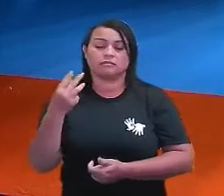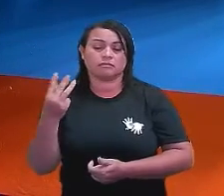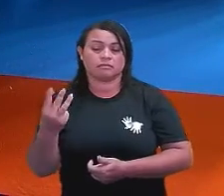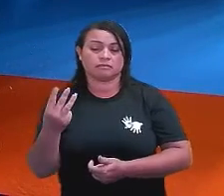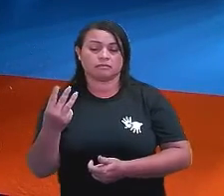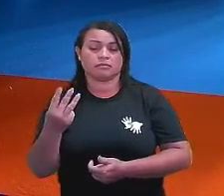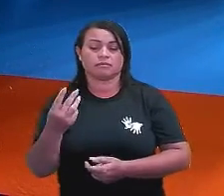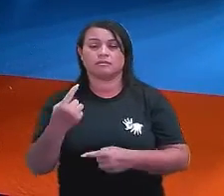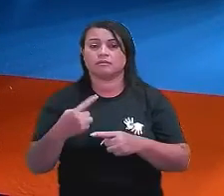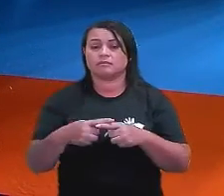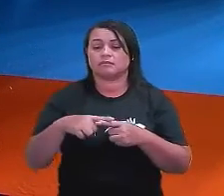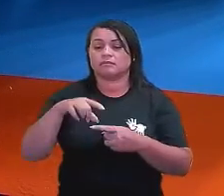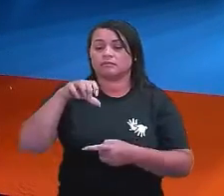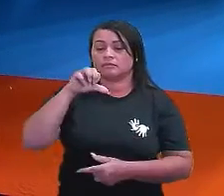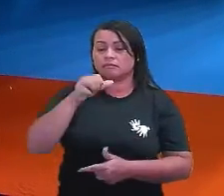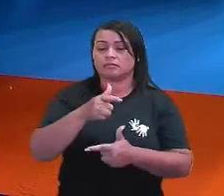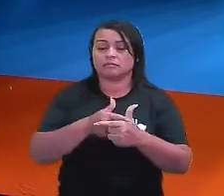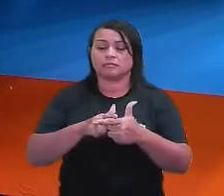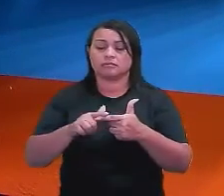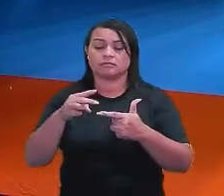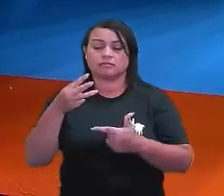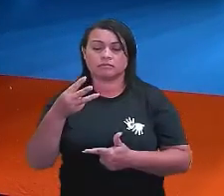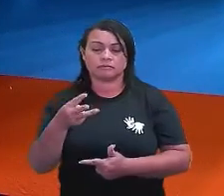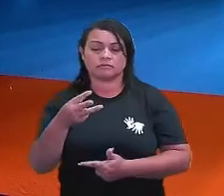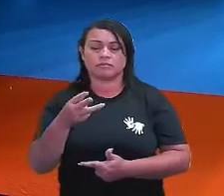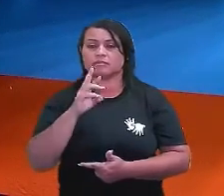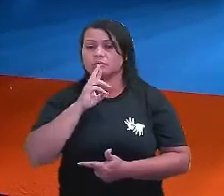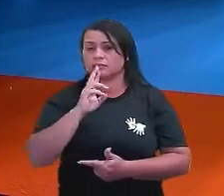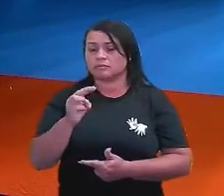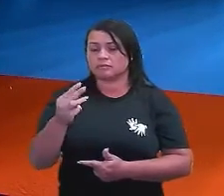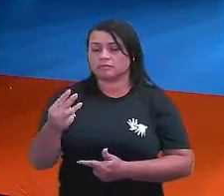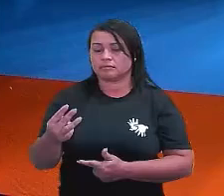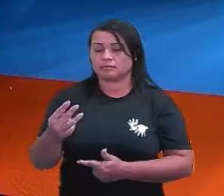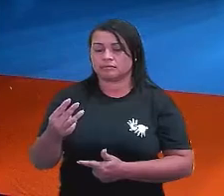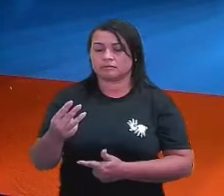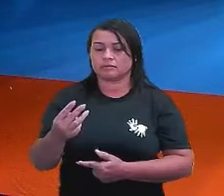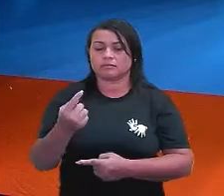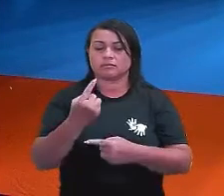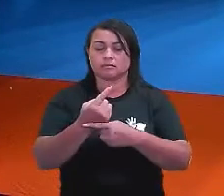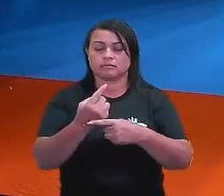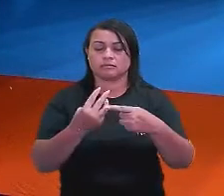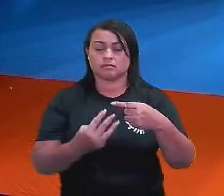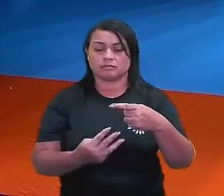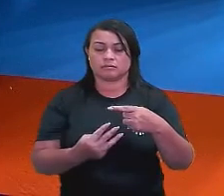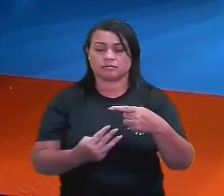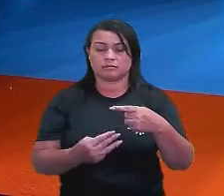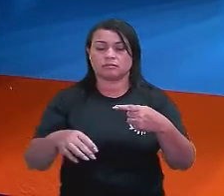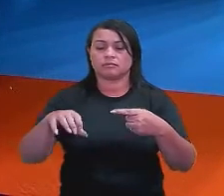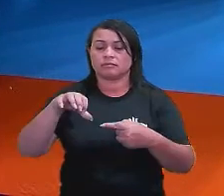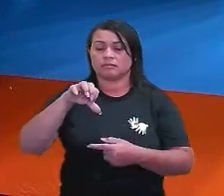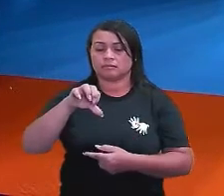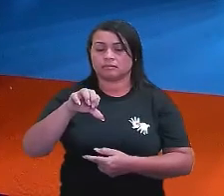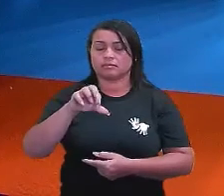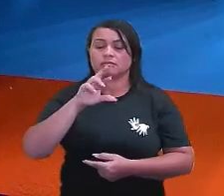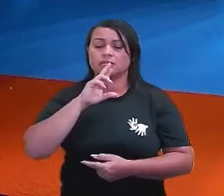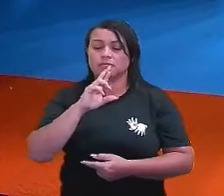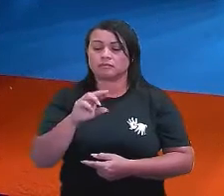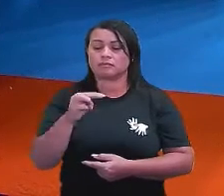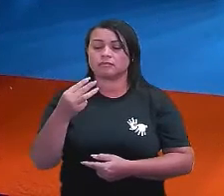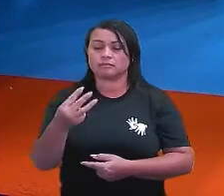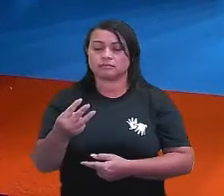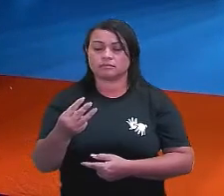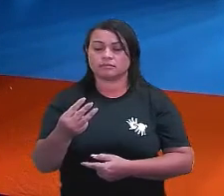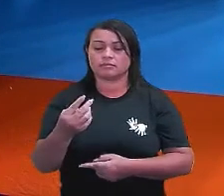pois 9 dividido por 3 é igual a 3, tá? 1/3 de 9 vai ser igual a